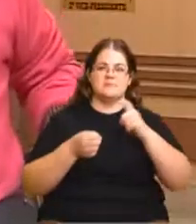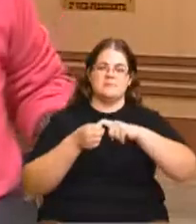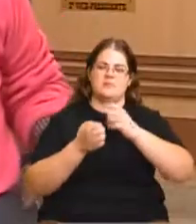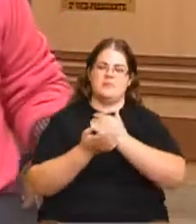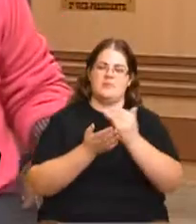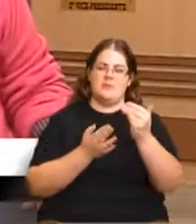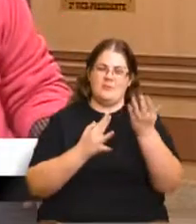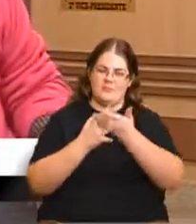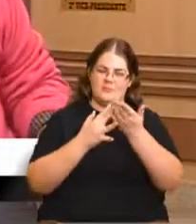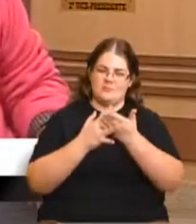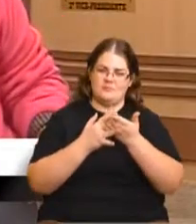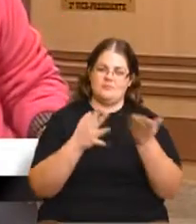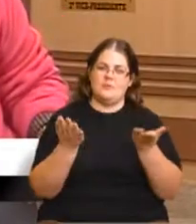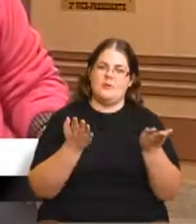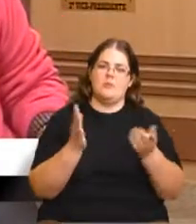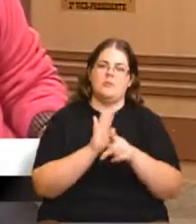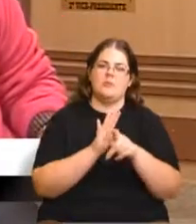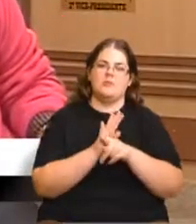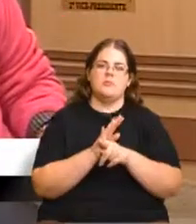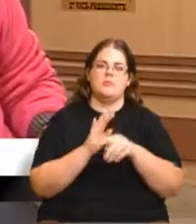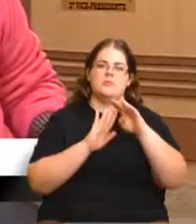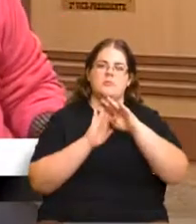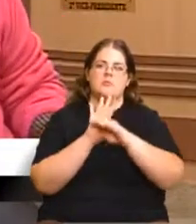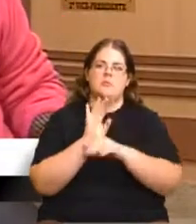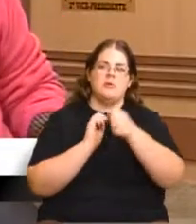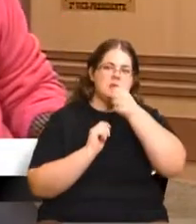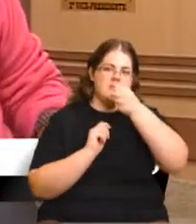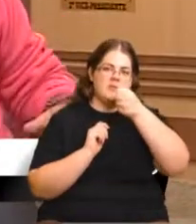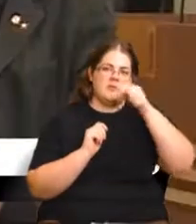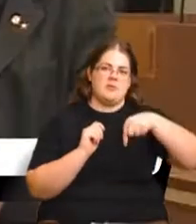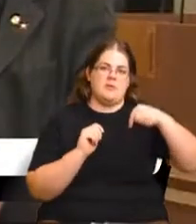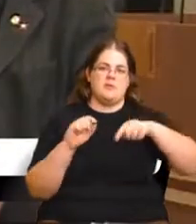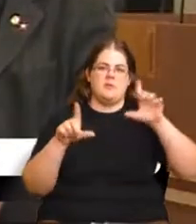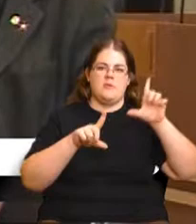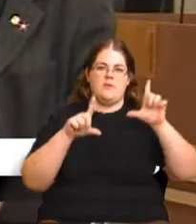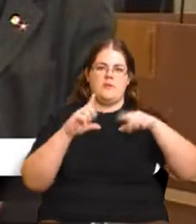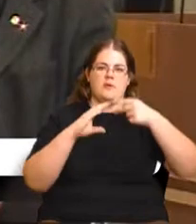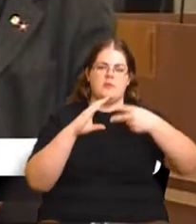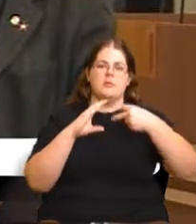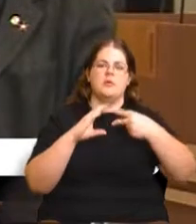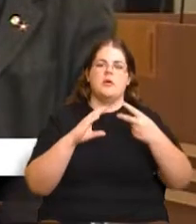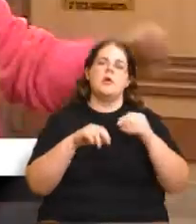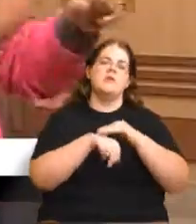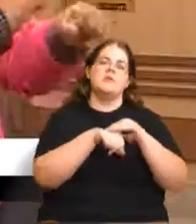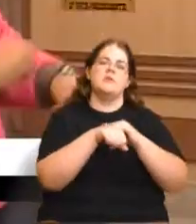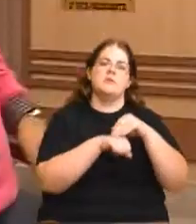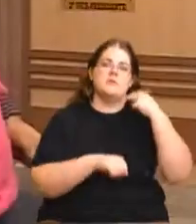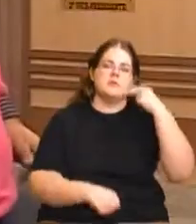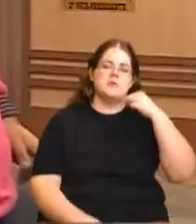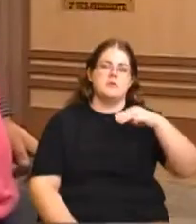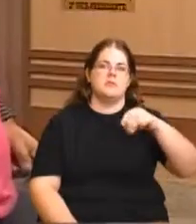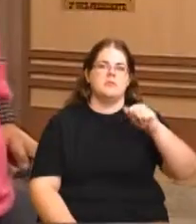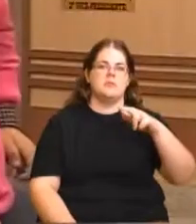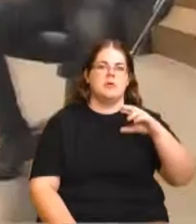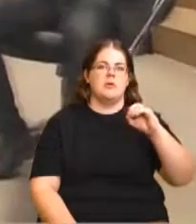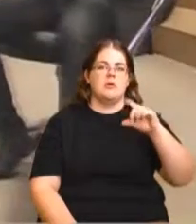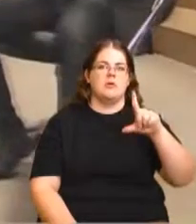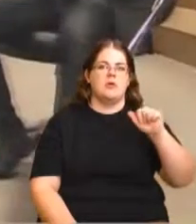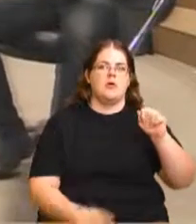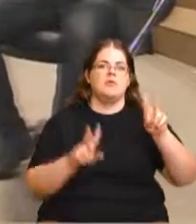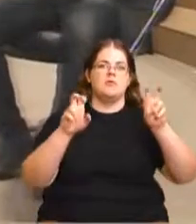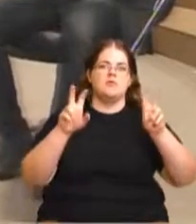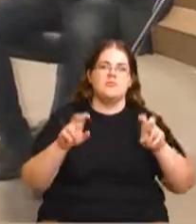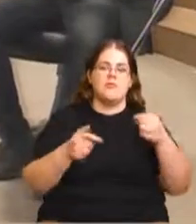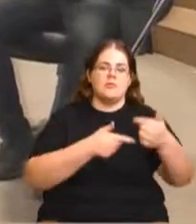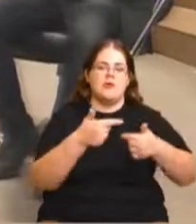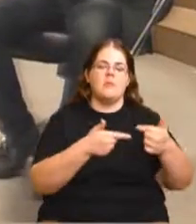Retornando com o programa Entrevista aqui na TV Câmara, estamos conversando com o vereador Marcos Ferreira, falando um pouco das ações de mandato. Como é que estão tratando a Zona Norte? Tem